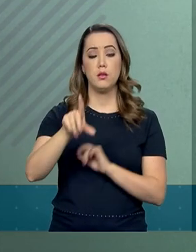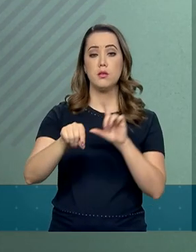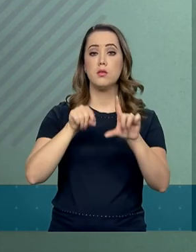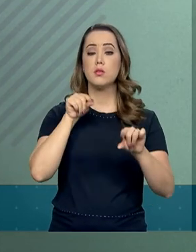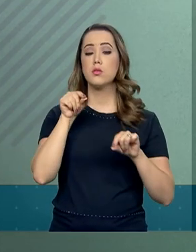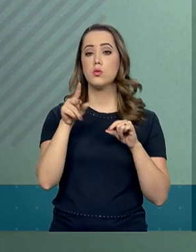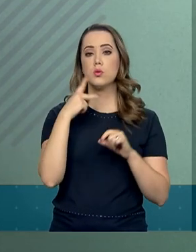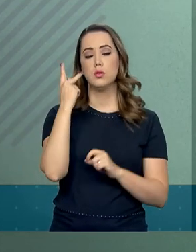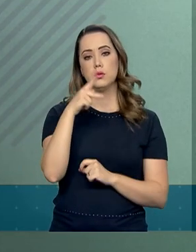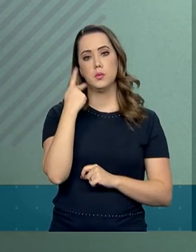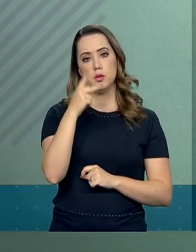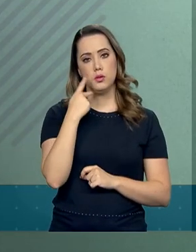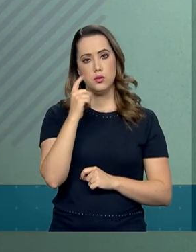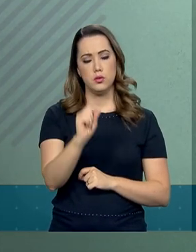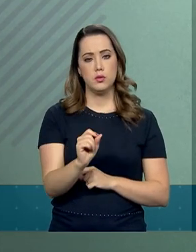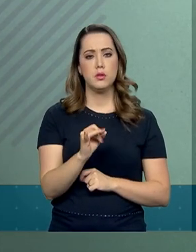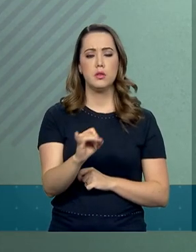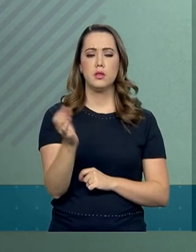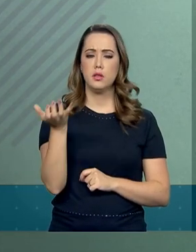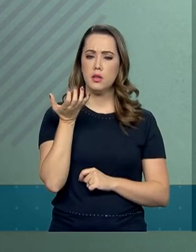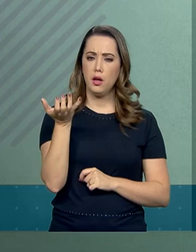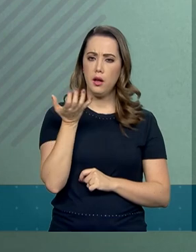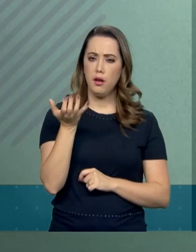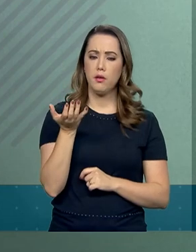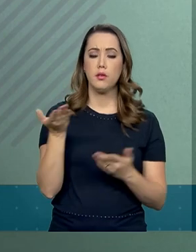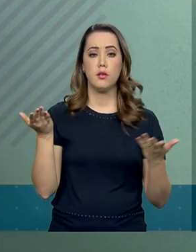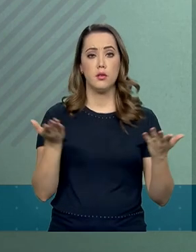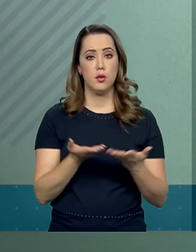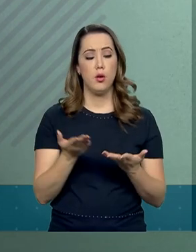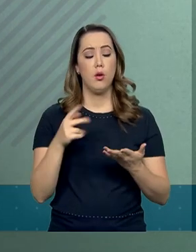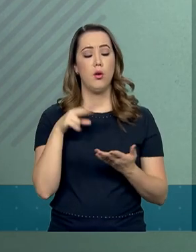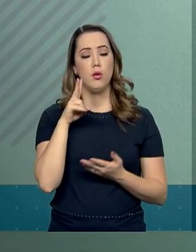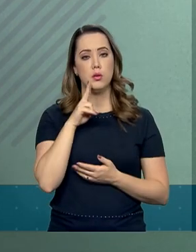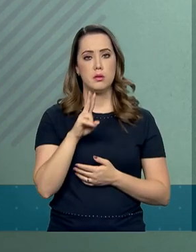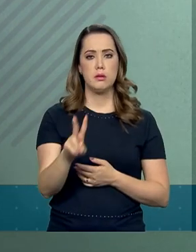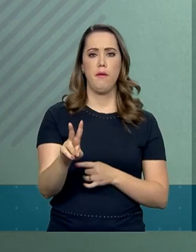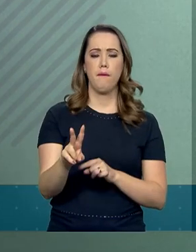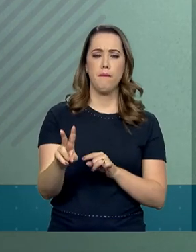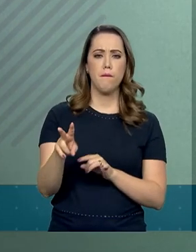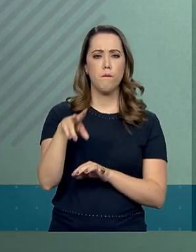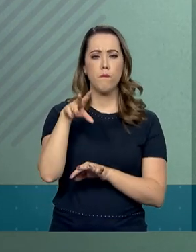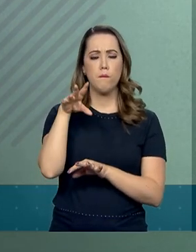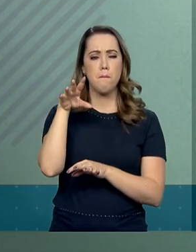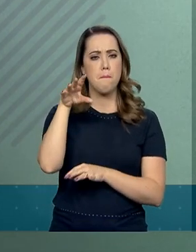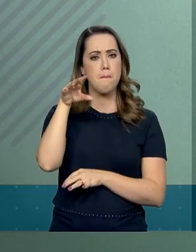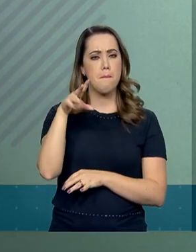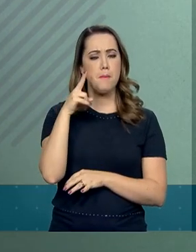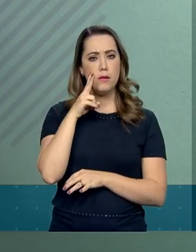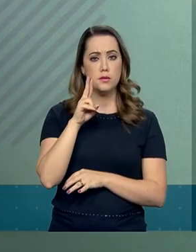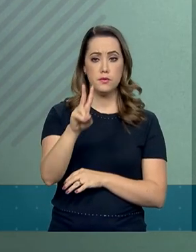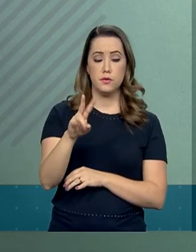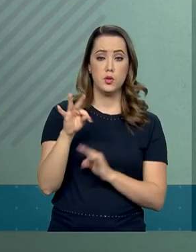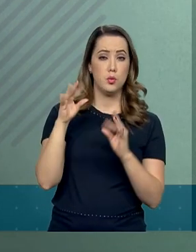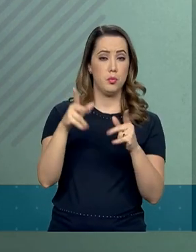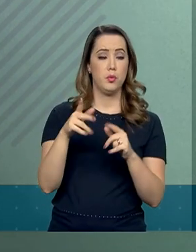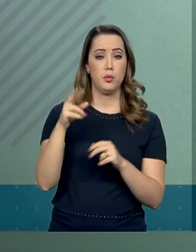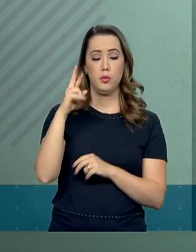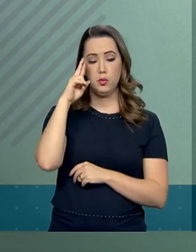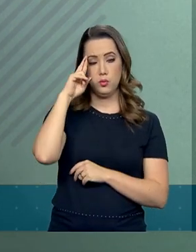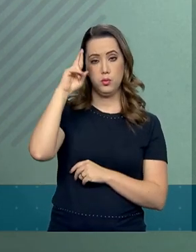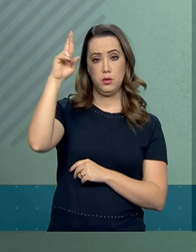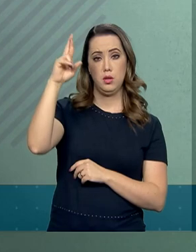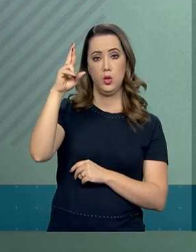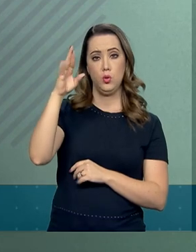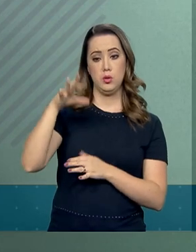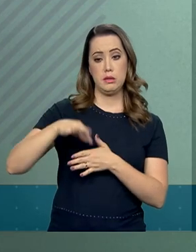políticas e que desejam ser escutados por todos os dirigentes do país